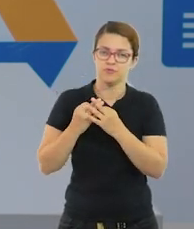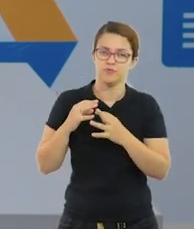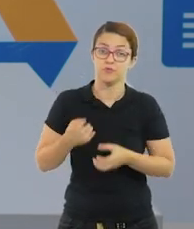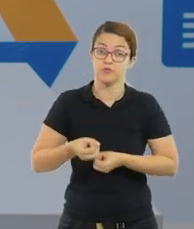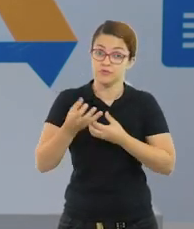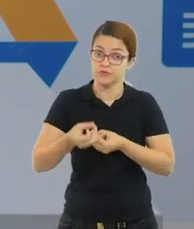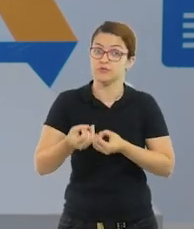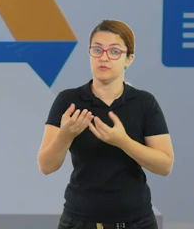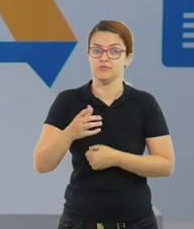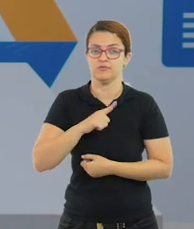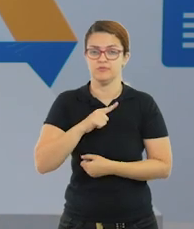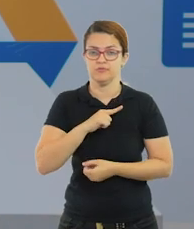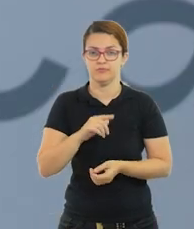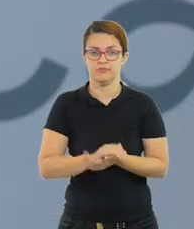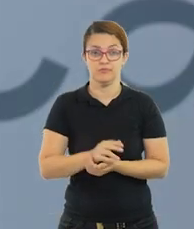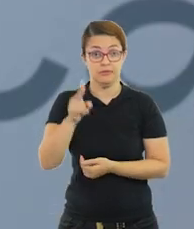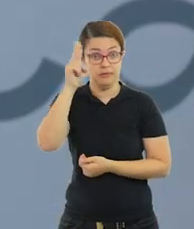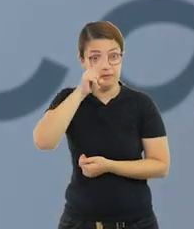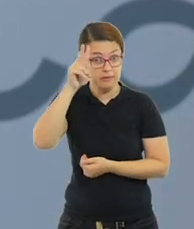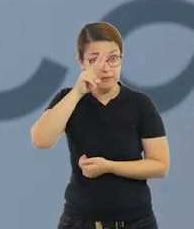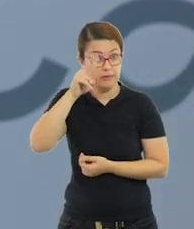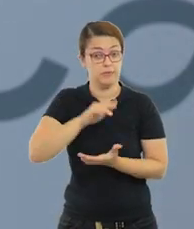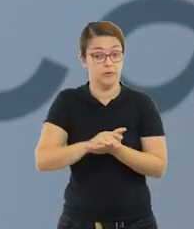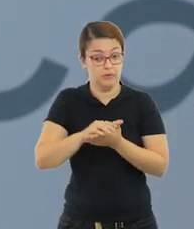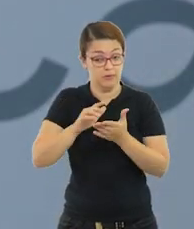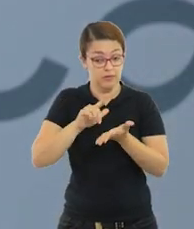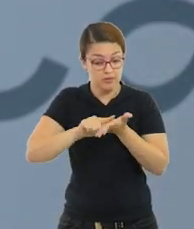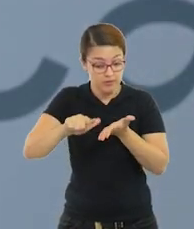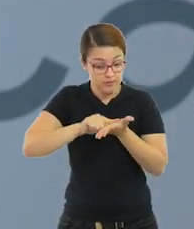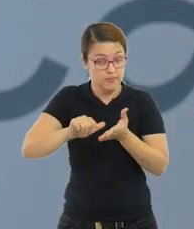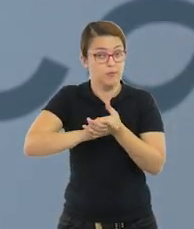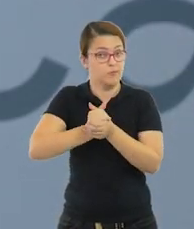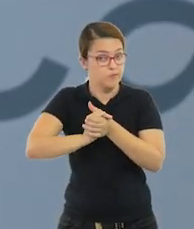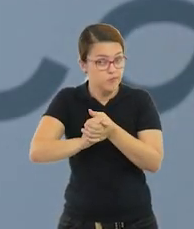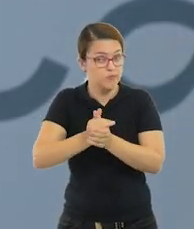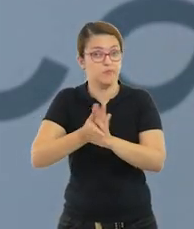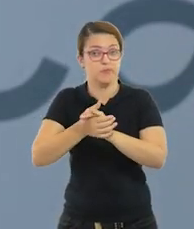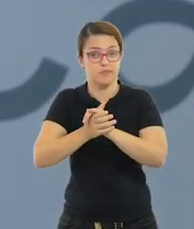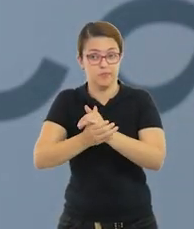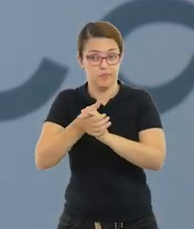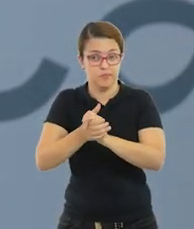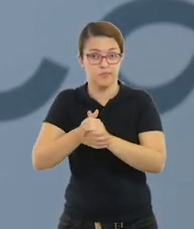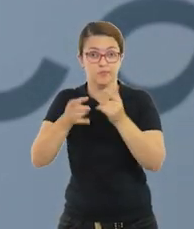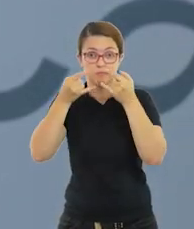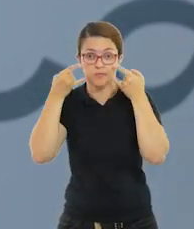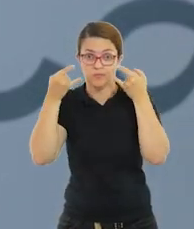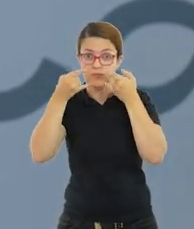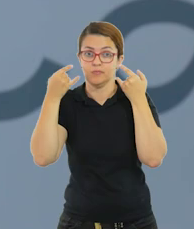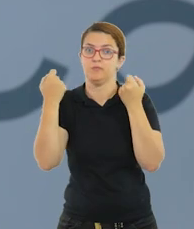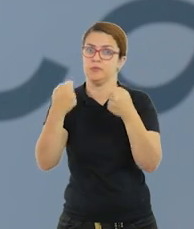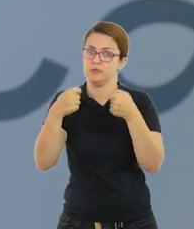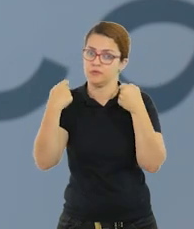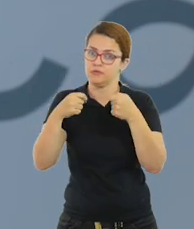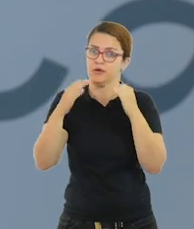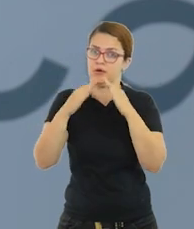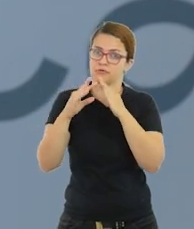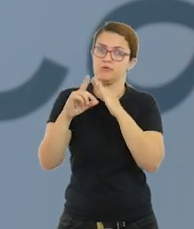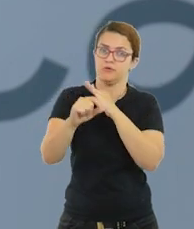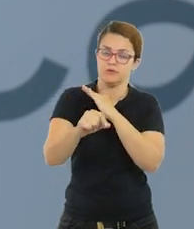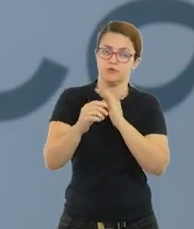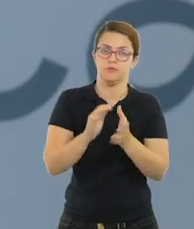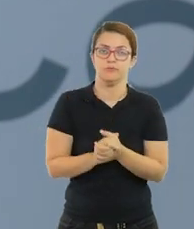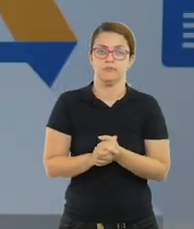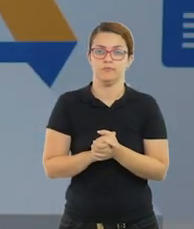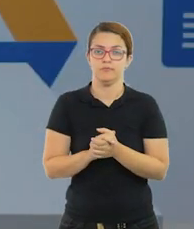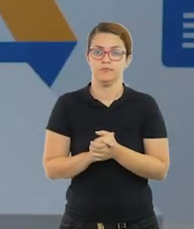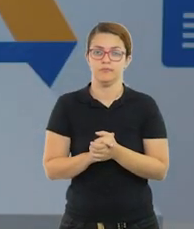informações que você tem, ok? Também não esqueçam de manter a higiene das mãos, usar máscara se precisar sair de